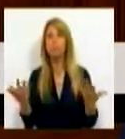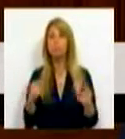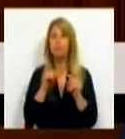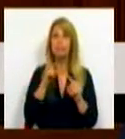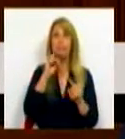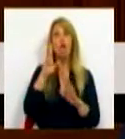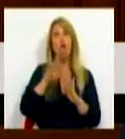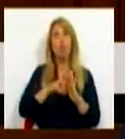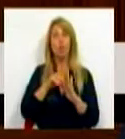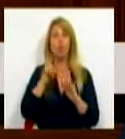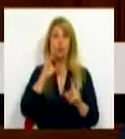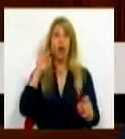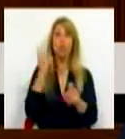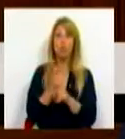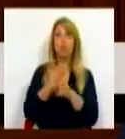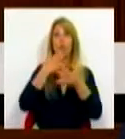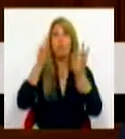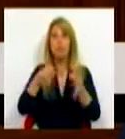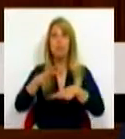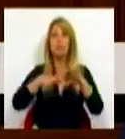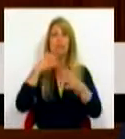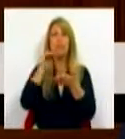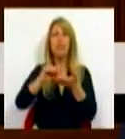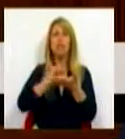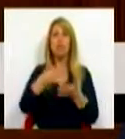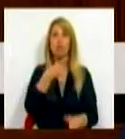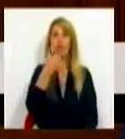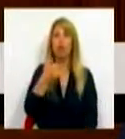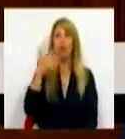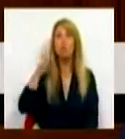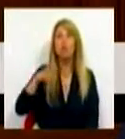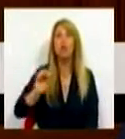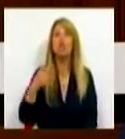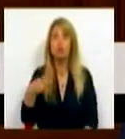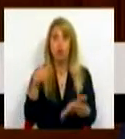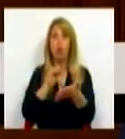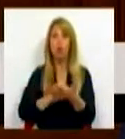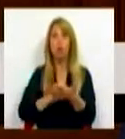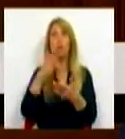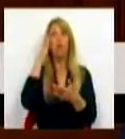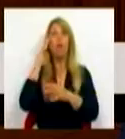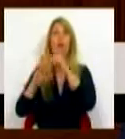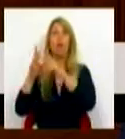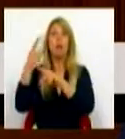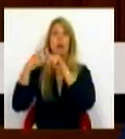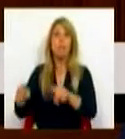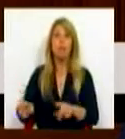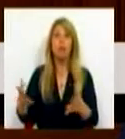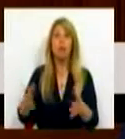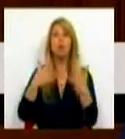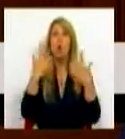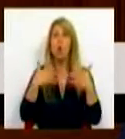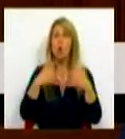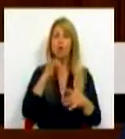e auditorias, foi necessário proceder ao registro de 92 milhões de euros de imparidades nas contas consolidadas do grupo em